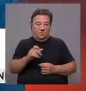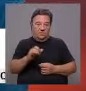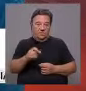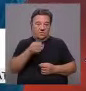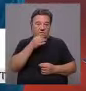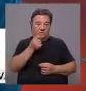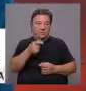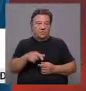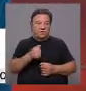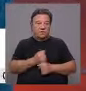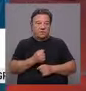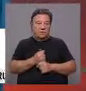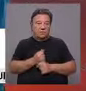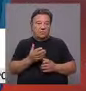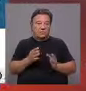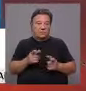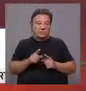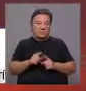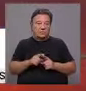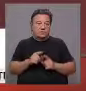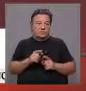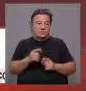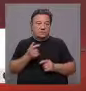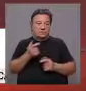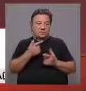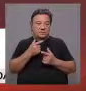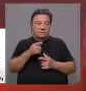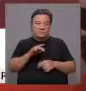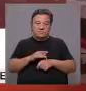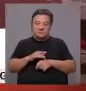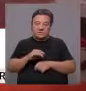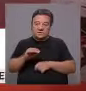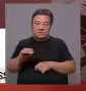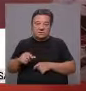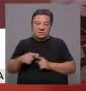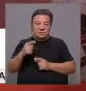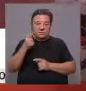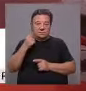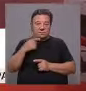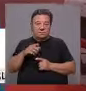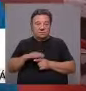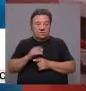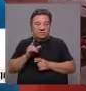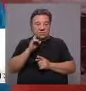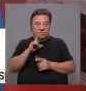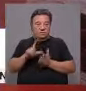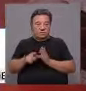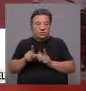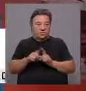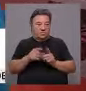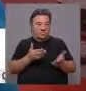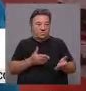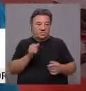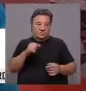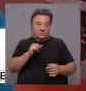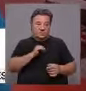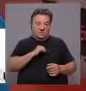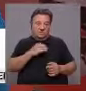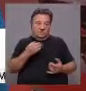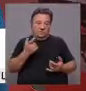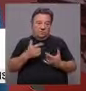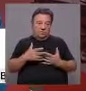este trabalho quase de literacia, de sensibilização para projetos como este. Sim, para nós tem sido com